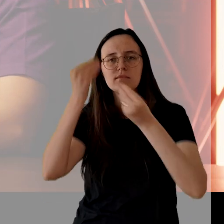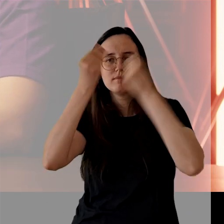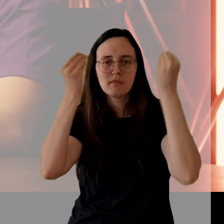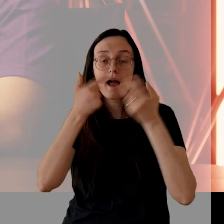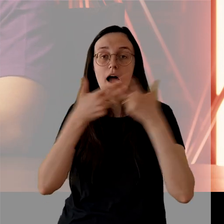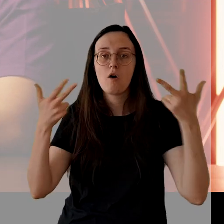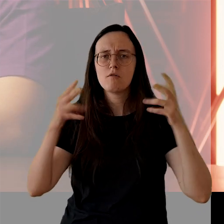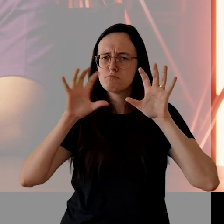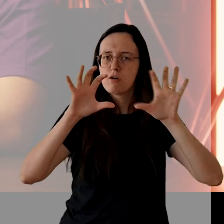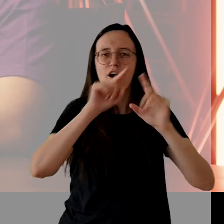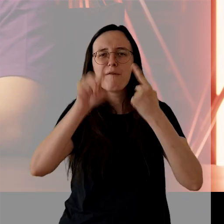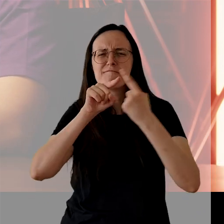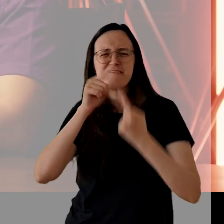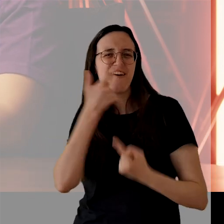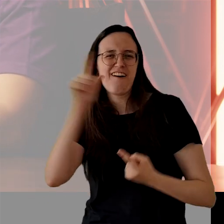efeito.